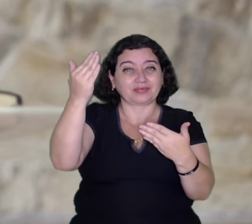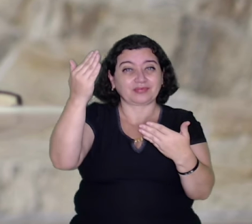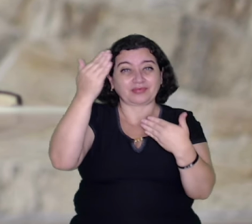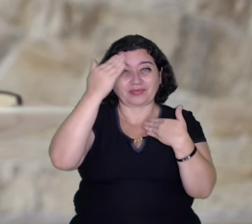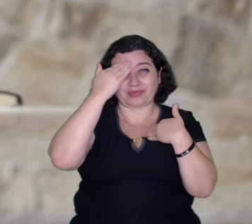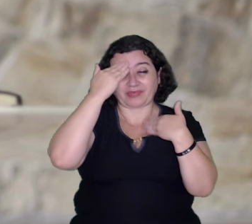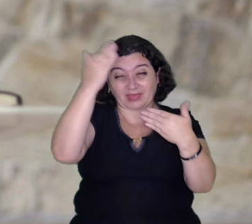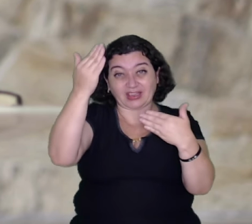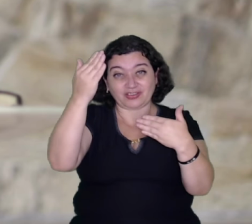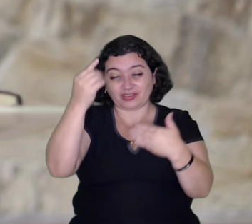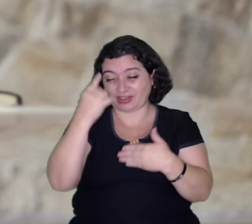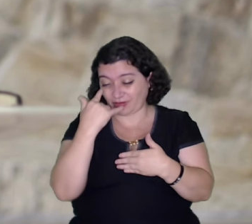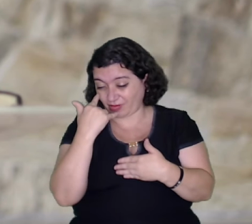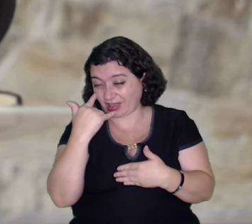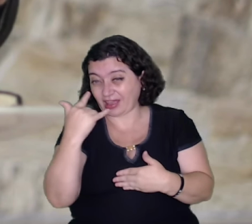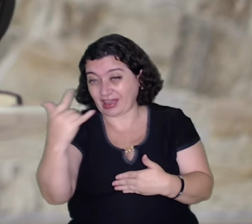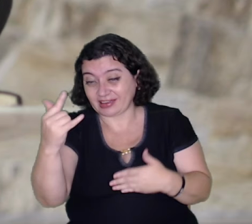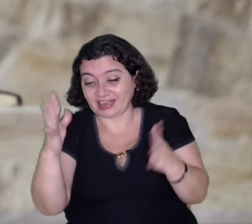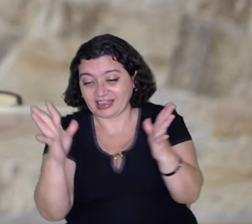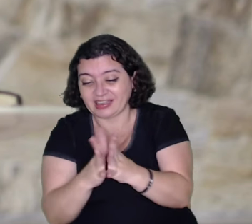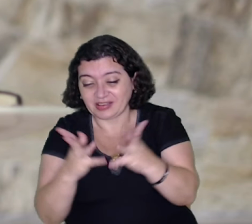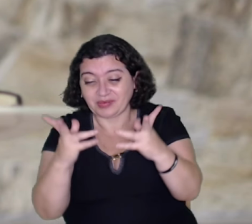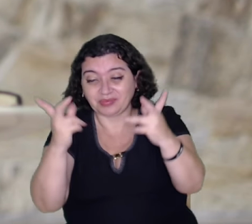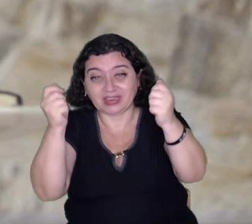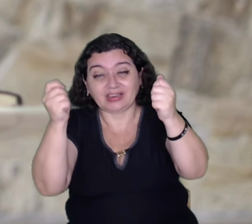gratidão atrai milagres.